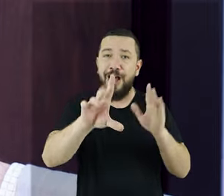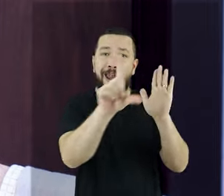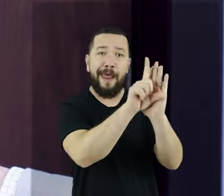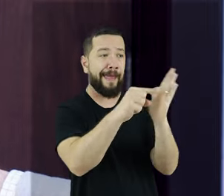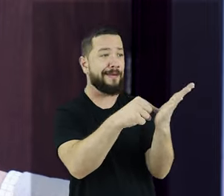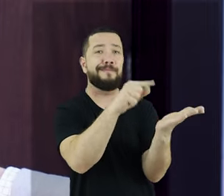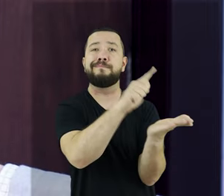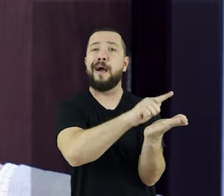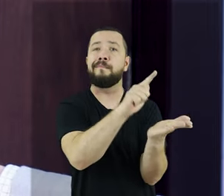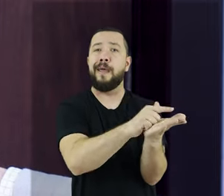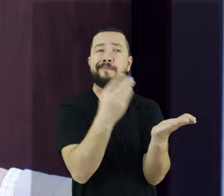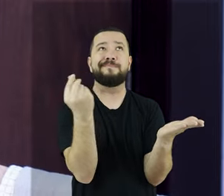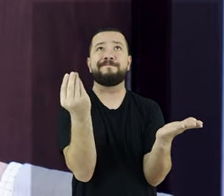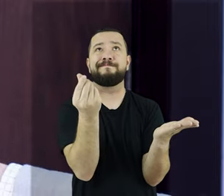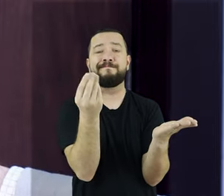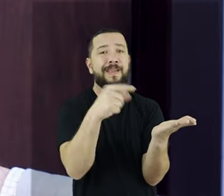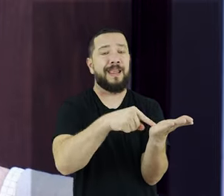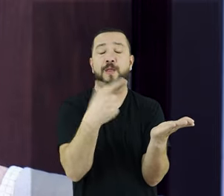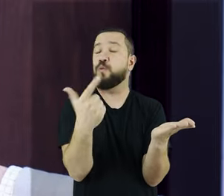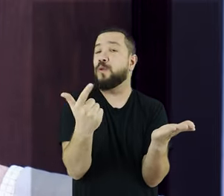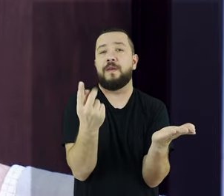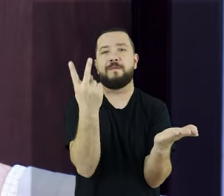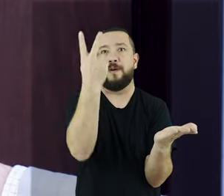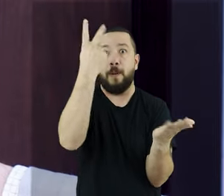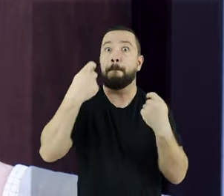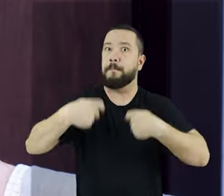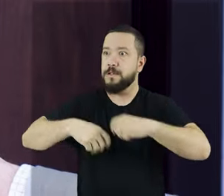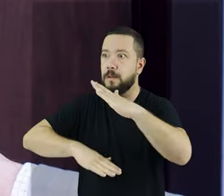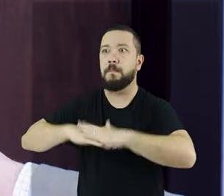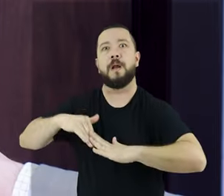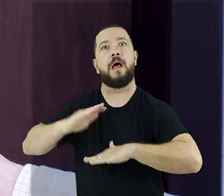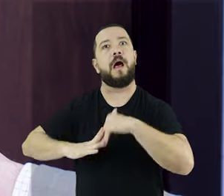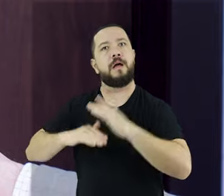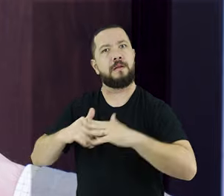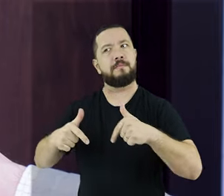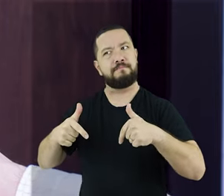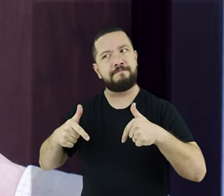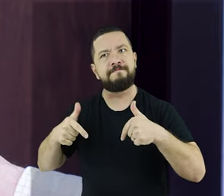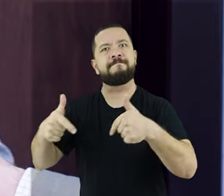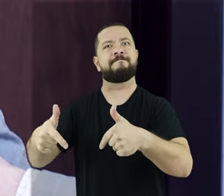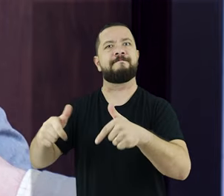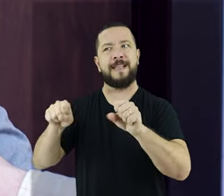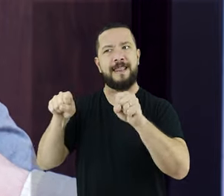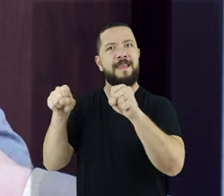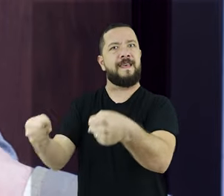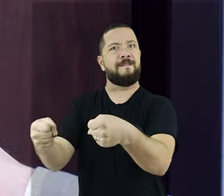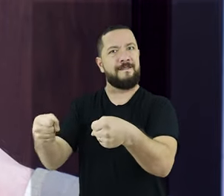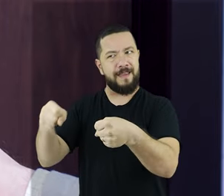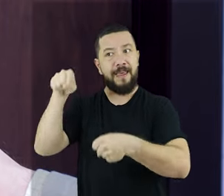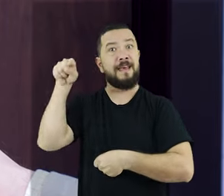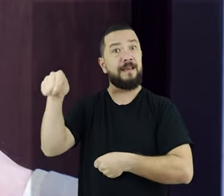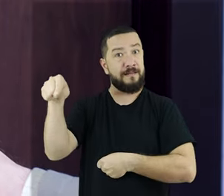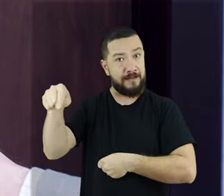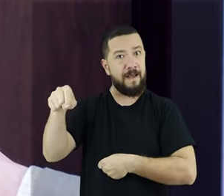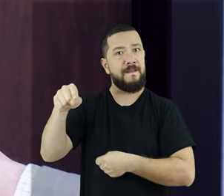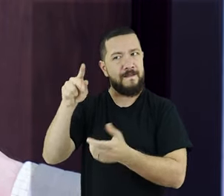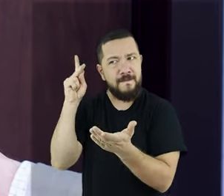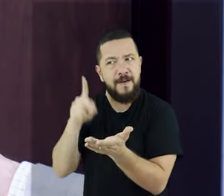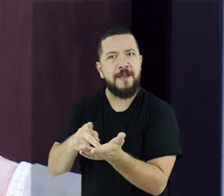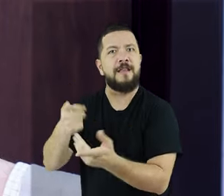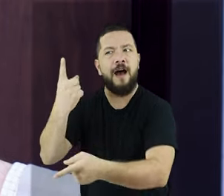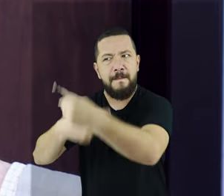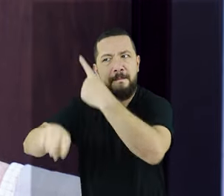vale nada se essa norma não se transforma em algo concreto, algo palpável, algo que mexa